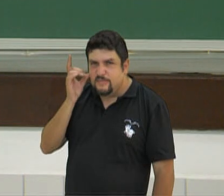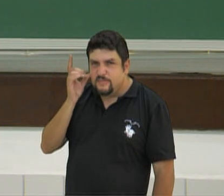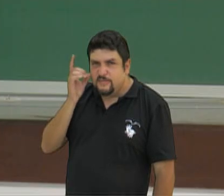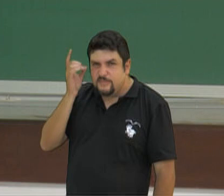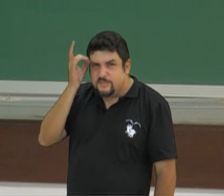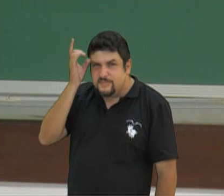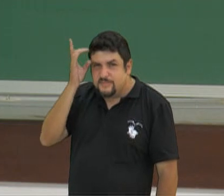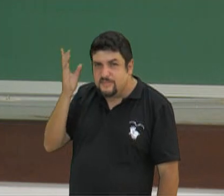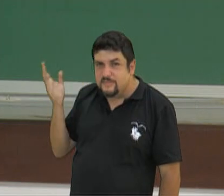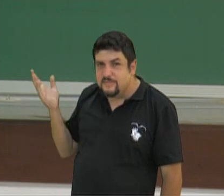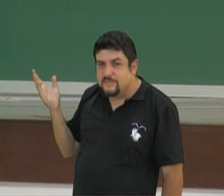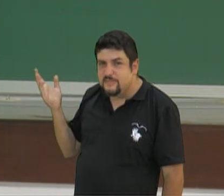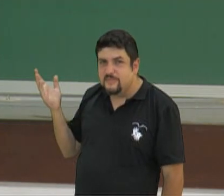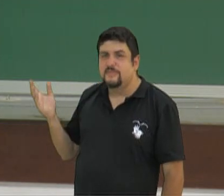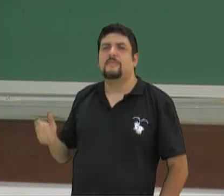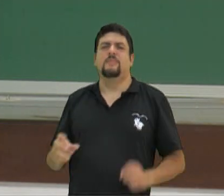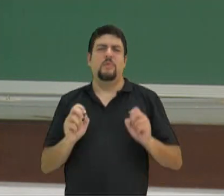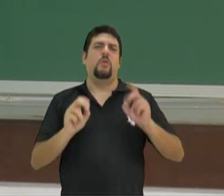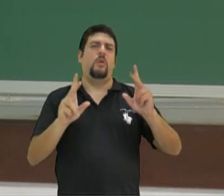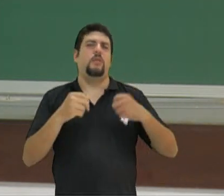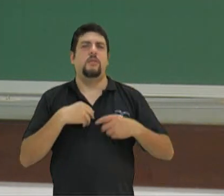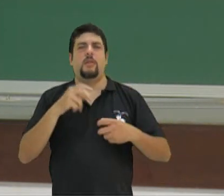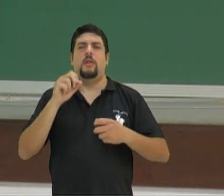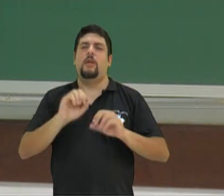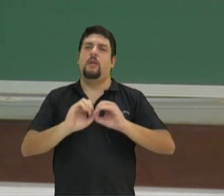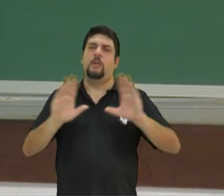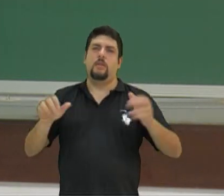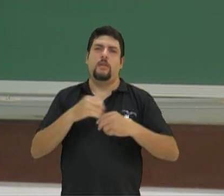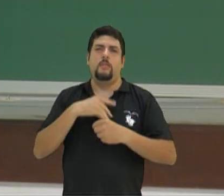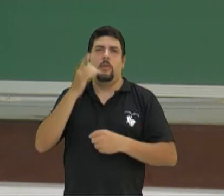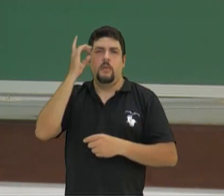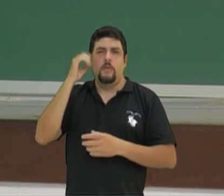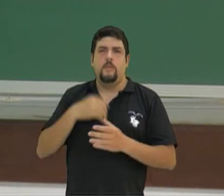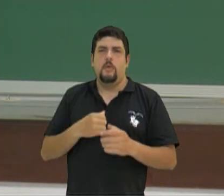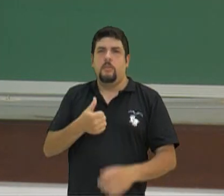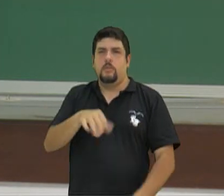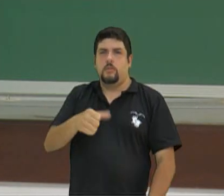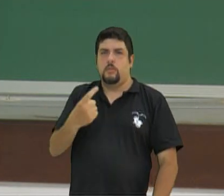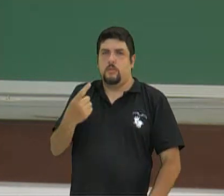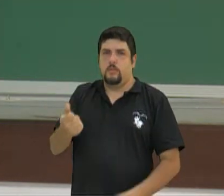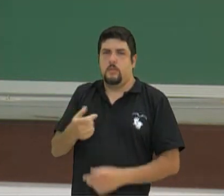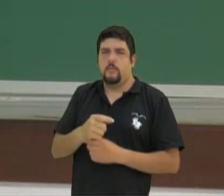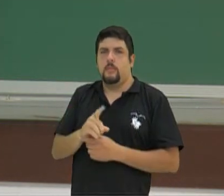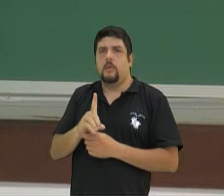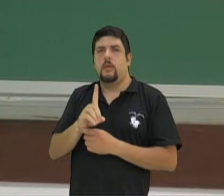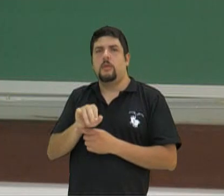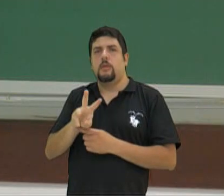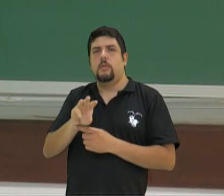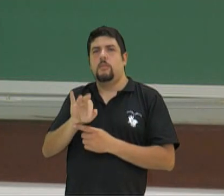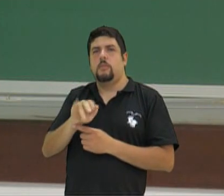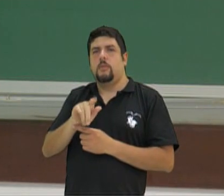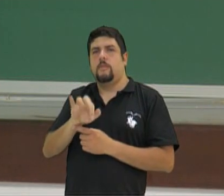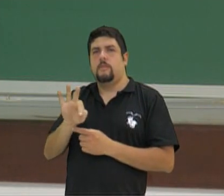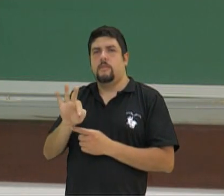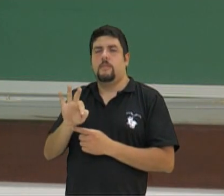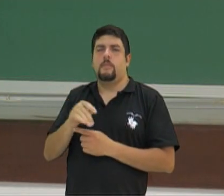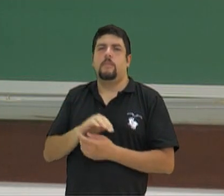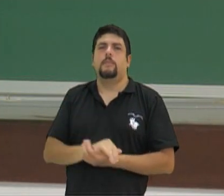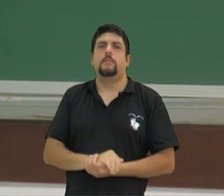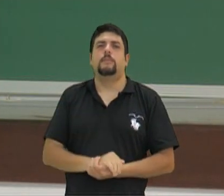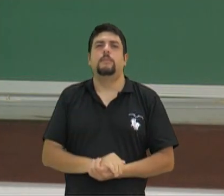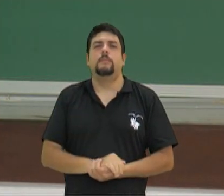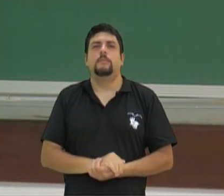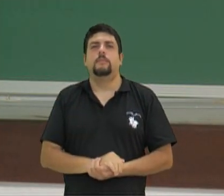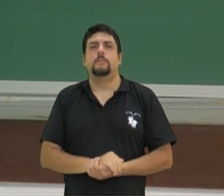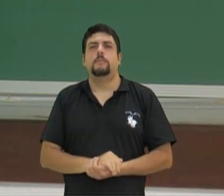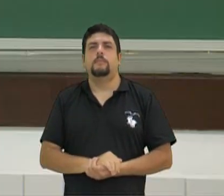Fácil essa? Lógico, né, pessoal? A gente está falando, 1916, D.W. Griffith, né? Aquele filme Intolerância, sensacional.